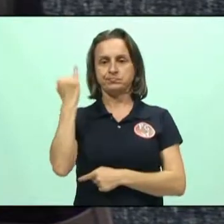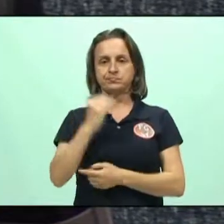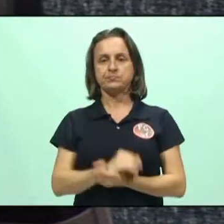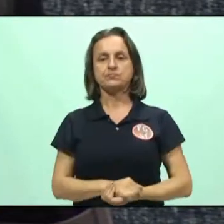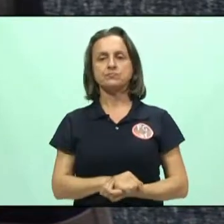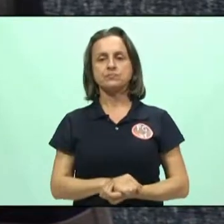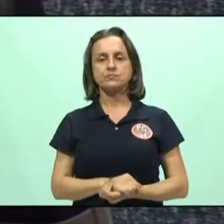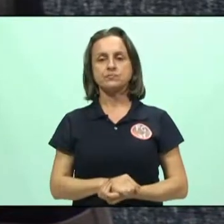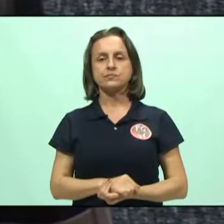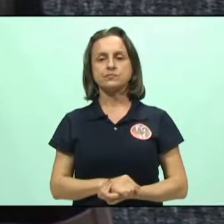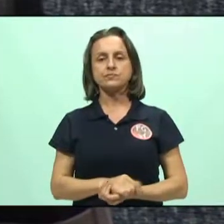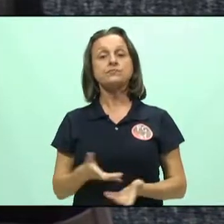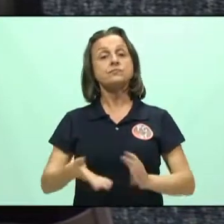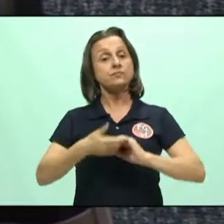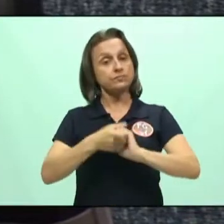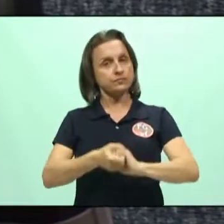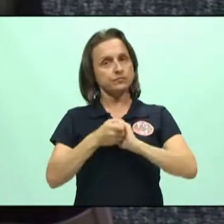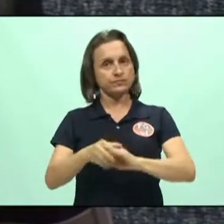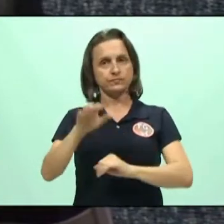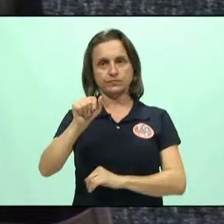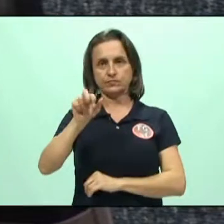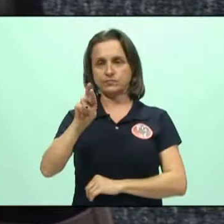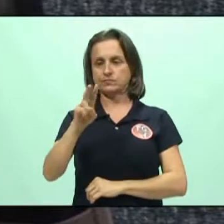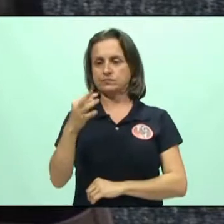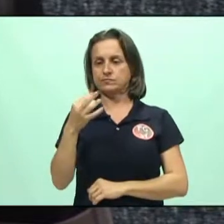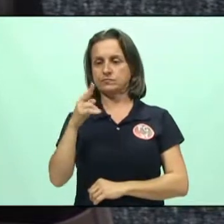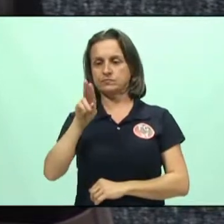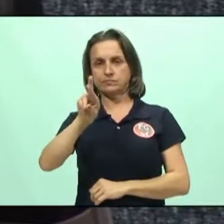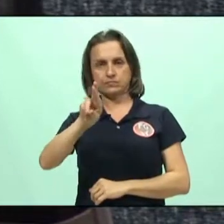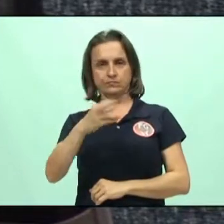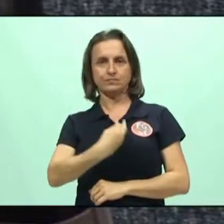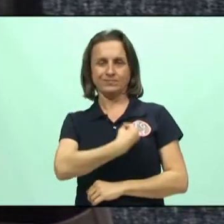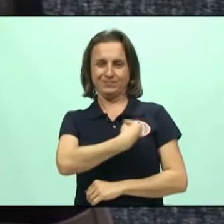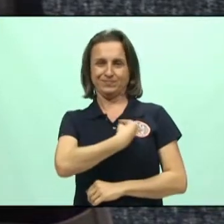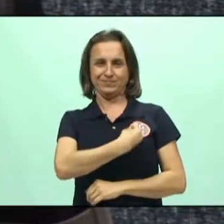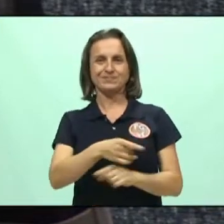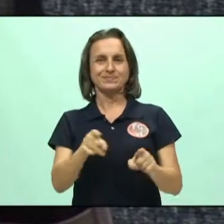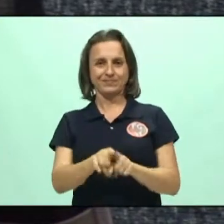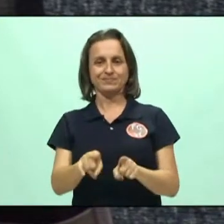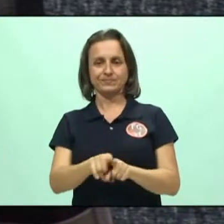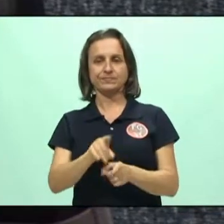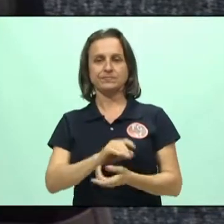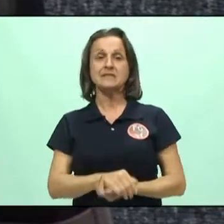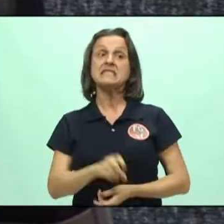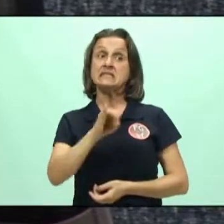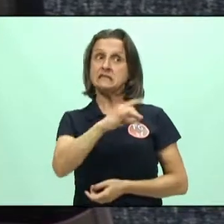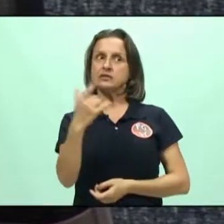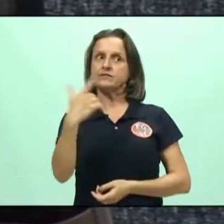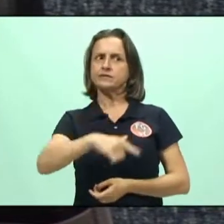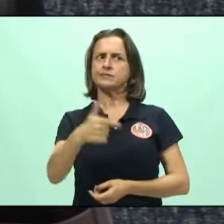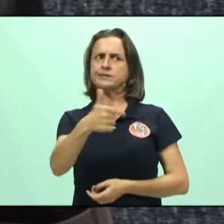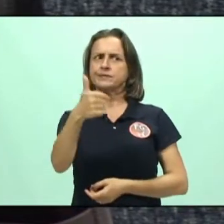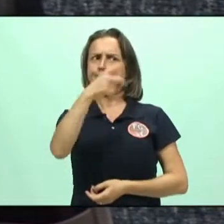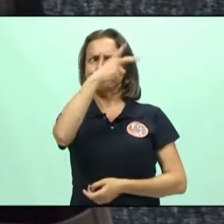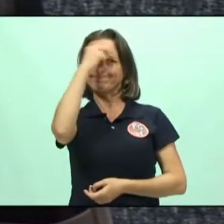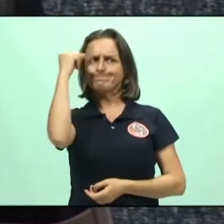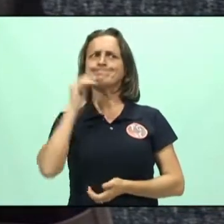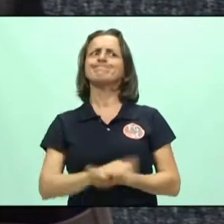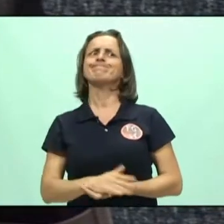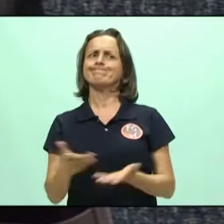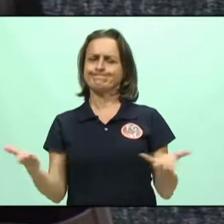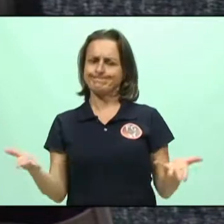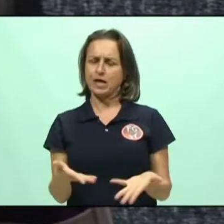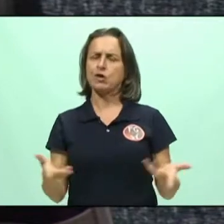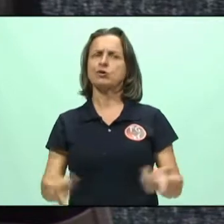mental Arthur que tá aí presente se tivesse sido vice-prefeito Arthur conheceria